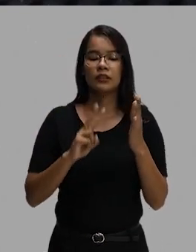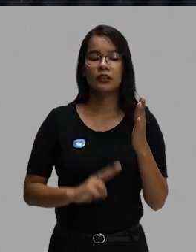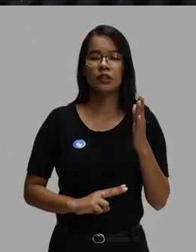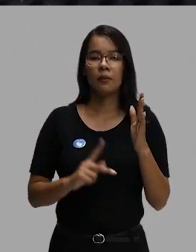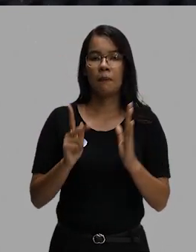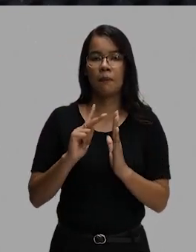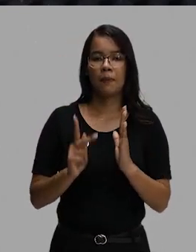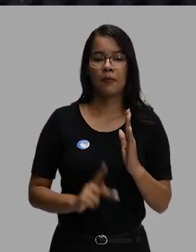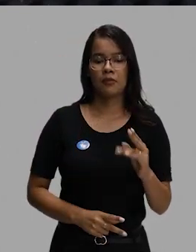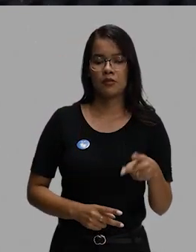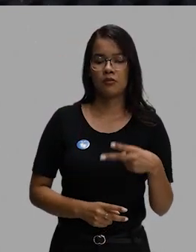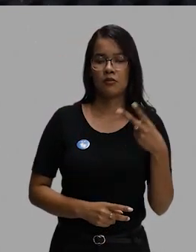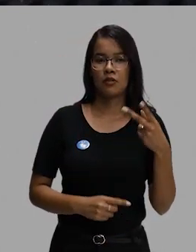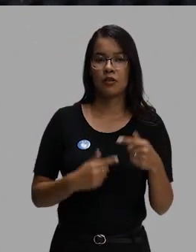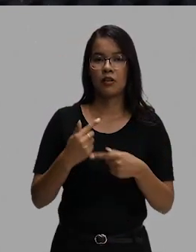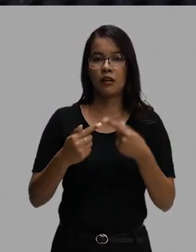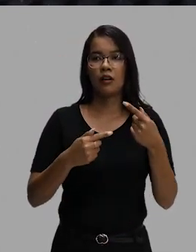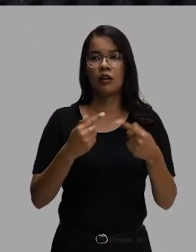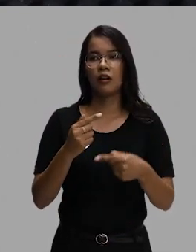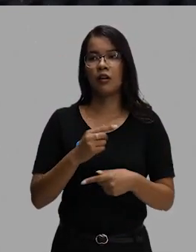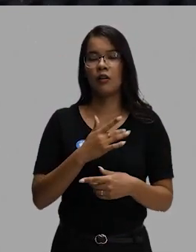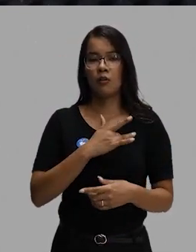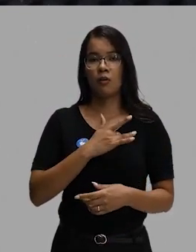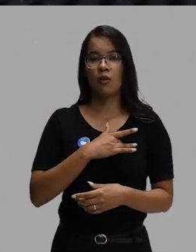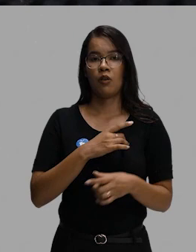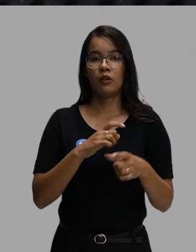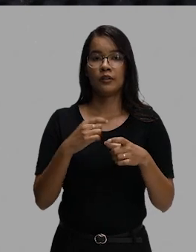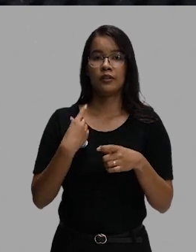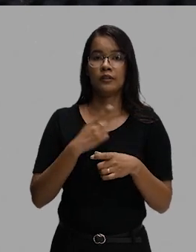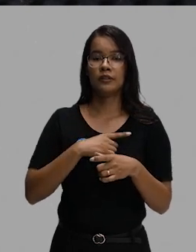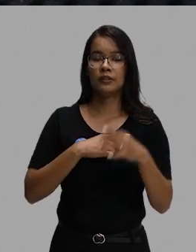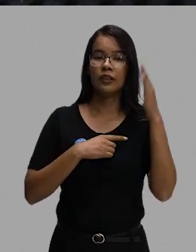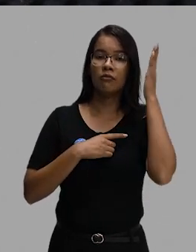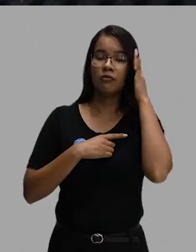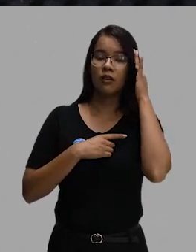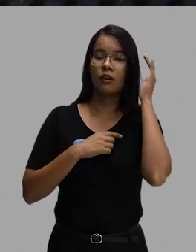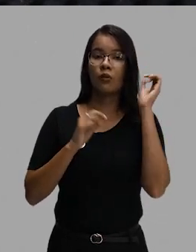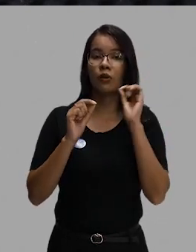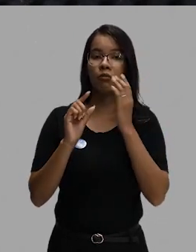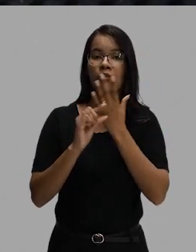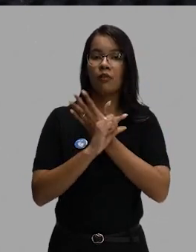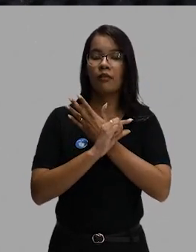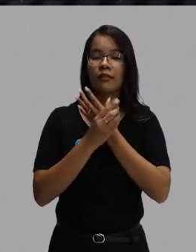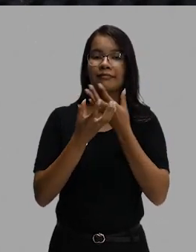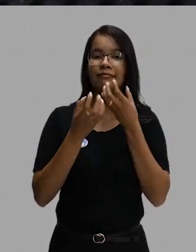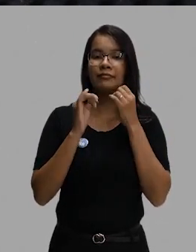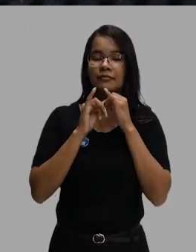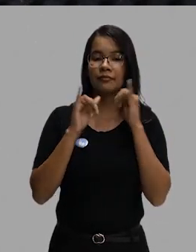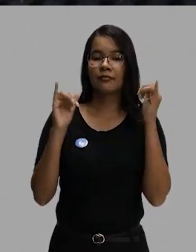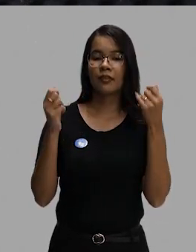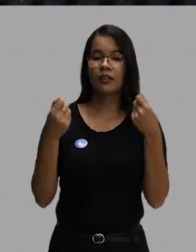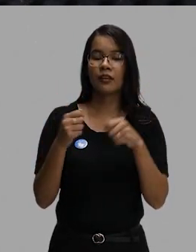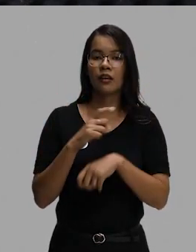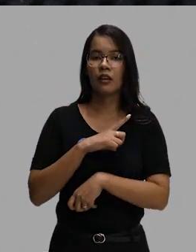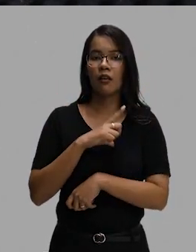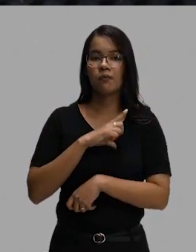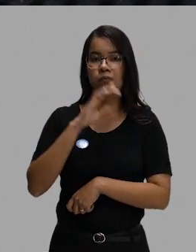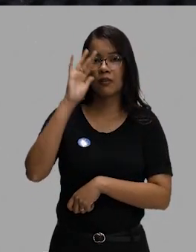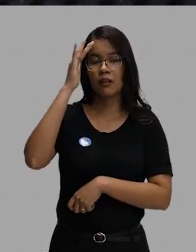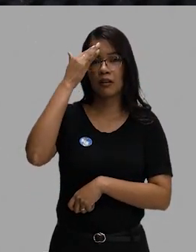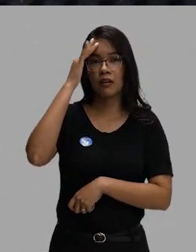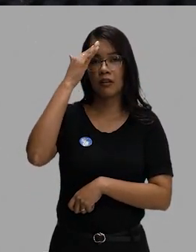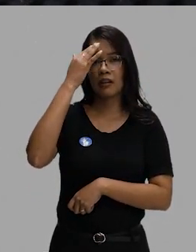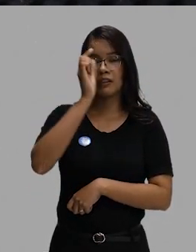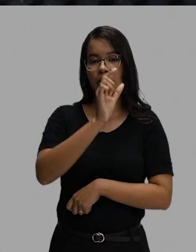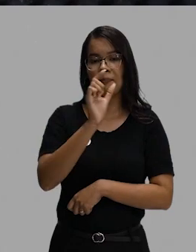da segunda geração romântica, onde, para nós entendermos o que o autor quer dizer, nós precisamos ter a compreensão de algumas